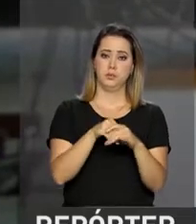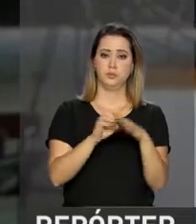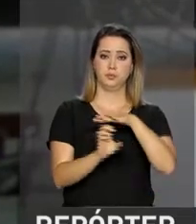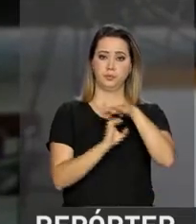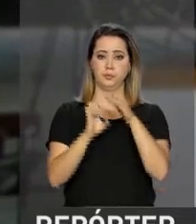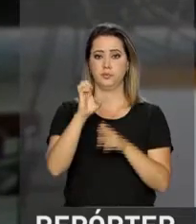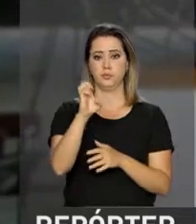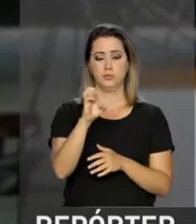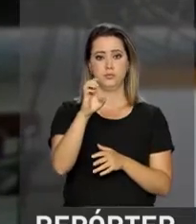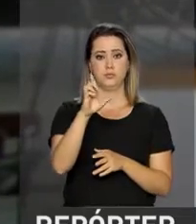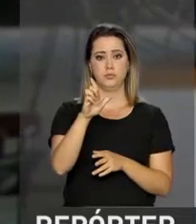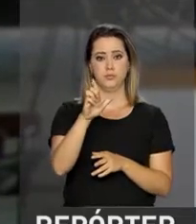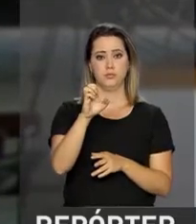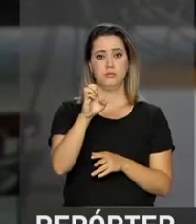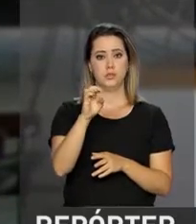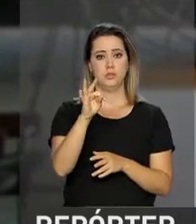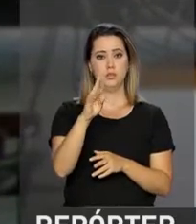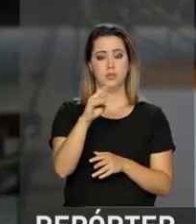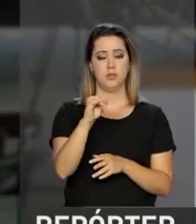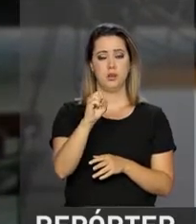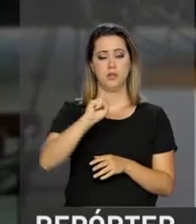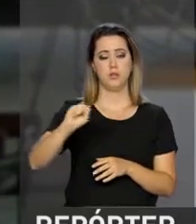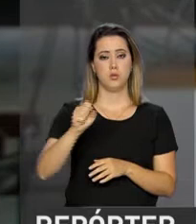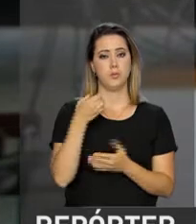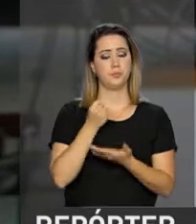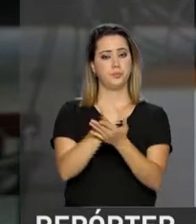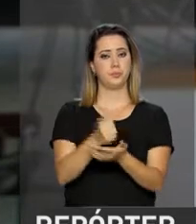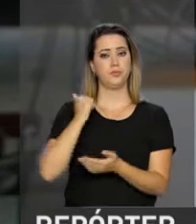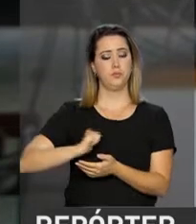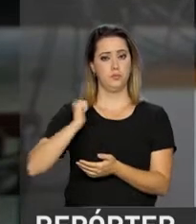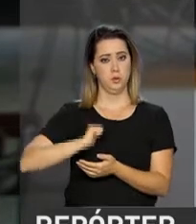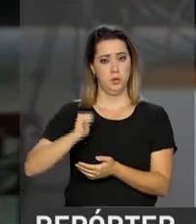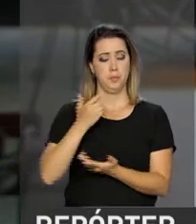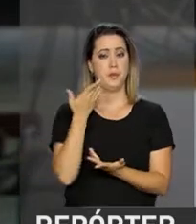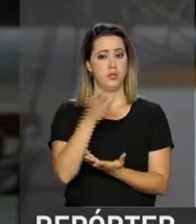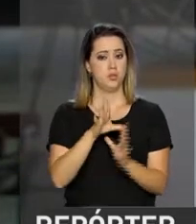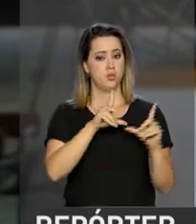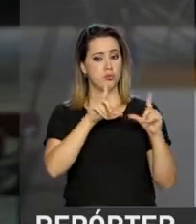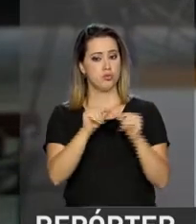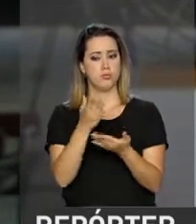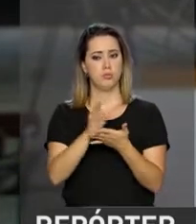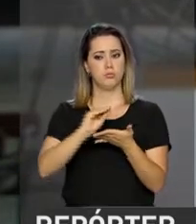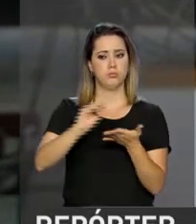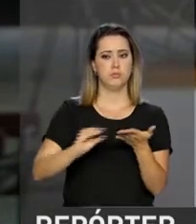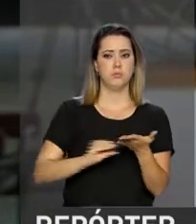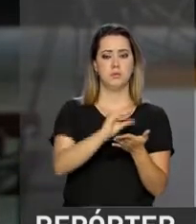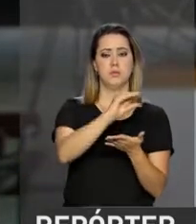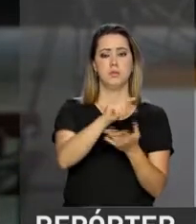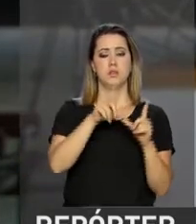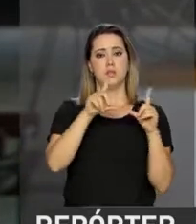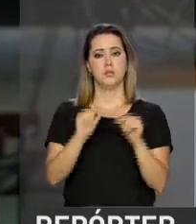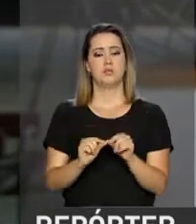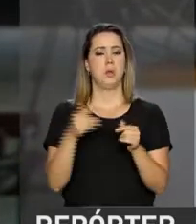de 63% das ações ofertadas na Bolsa, seja diluída e essa participação